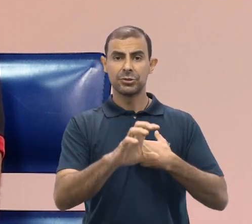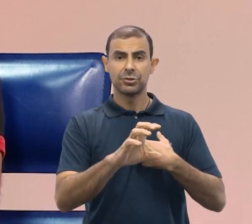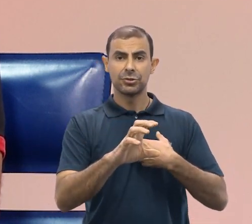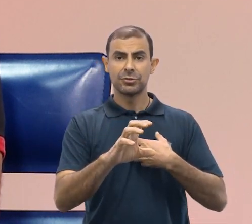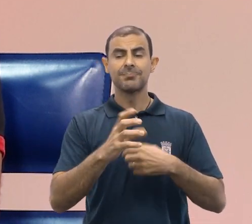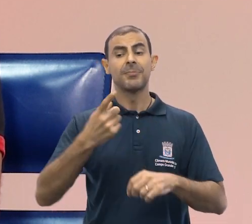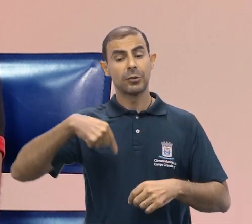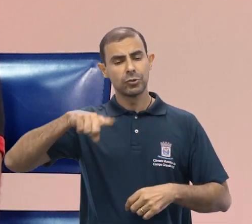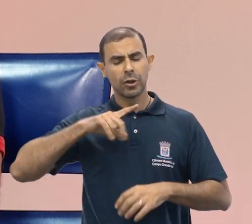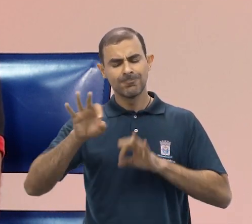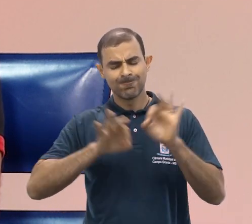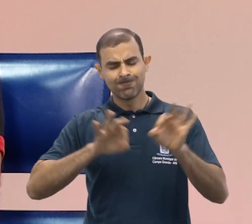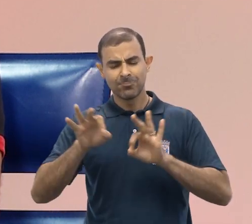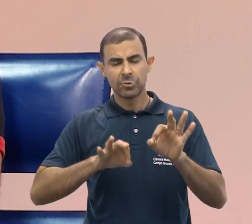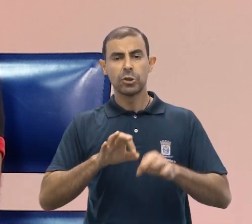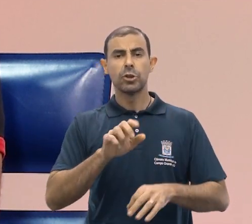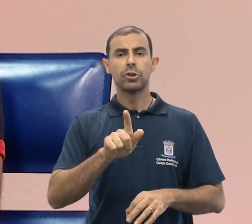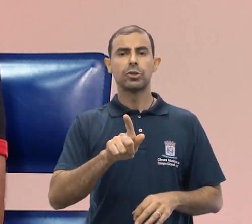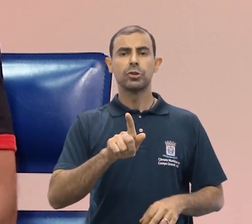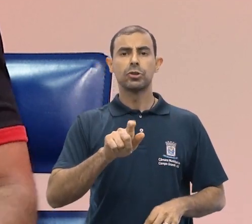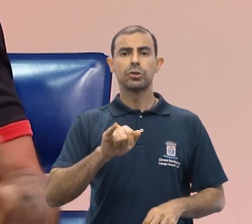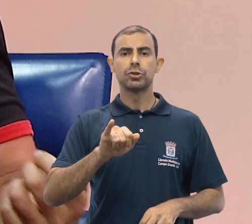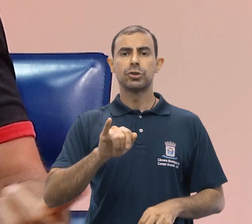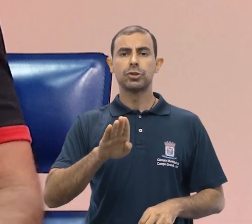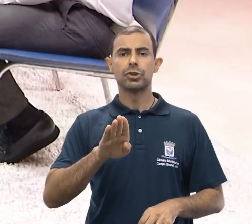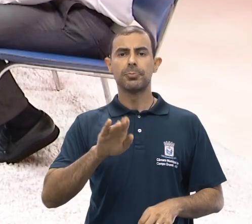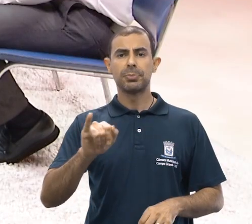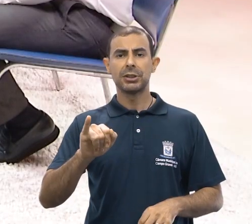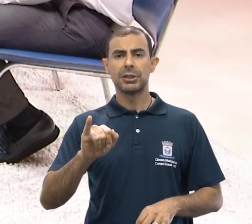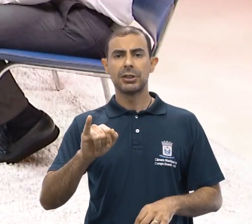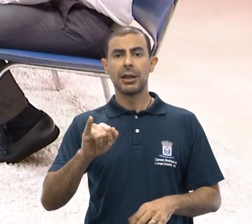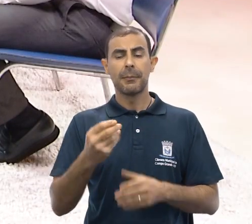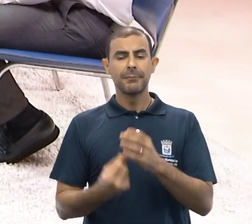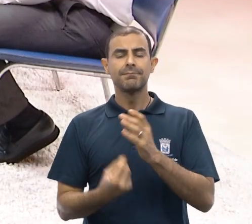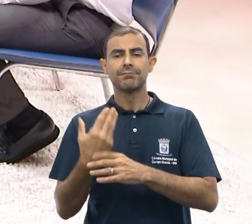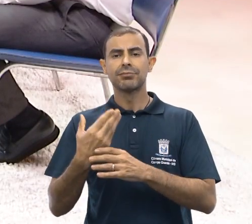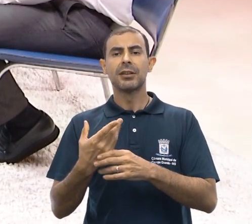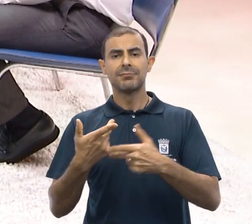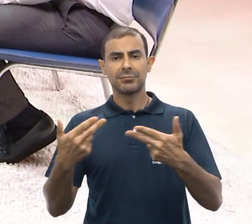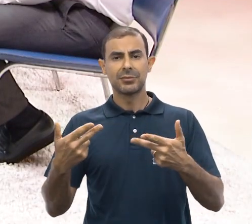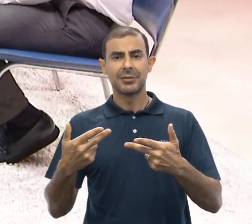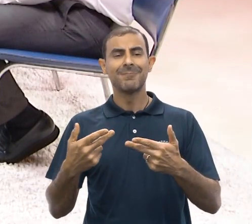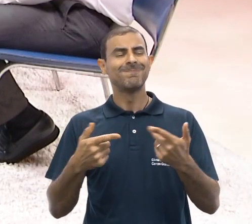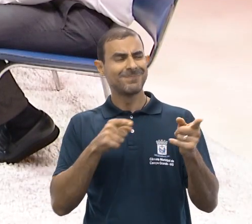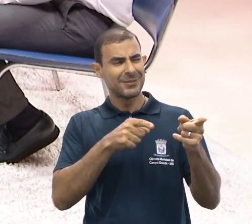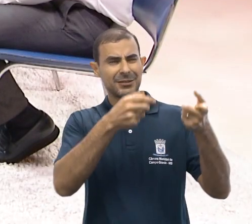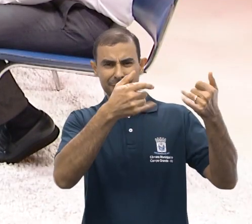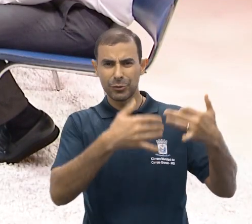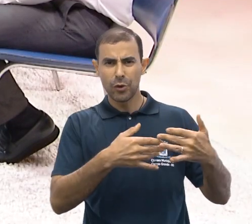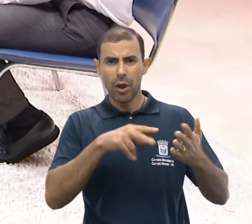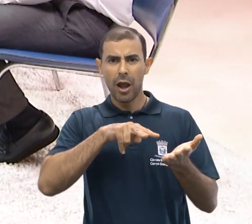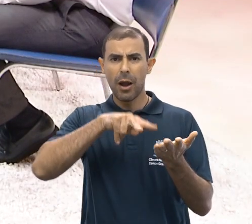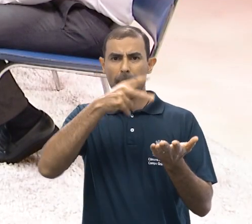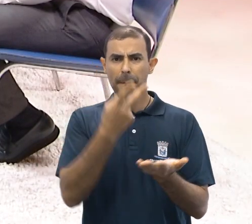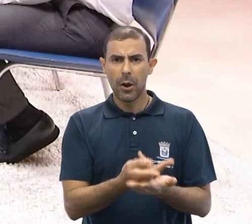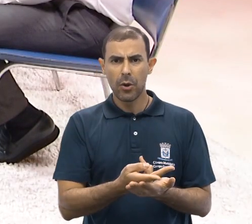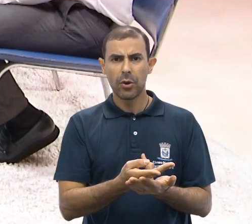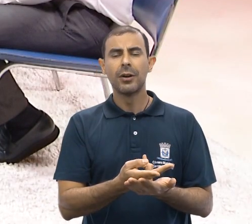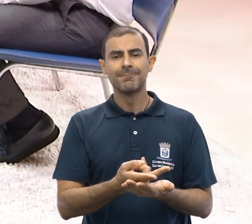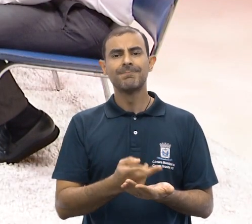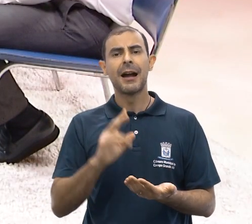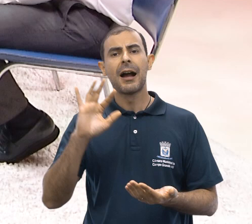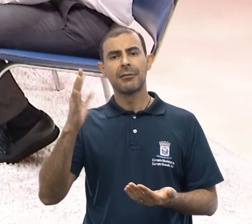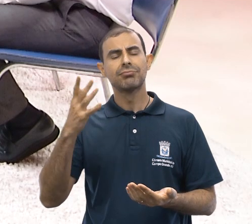sociedade entenda essa doença e a empatia. Quando você falou de queda, meu pai caiu várias vezes. O último dia que eu vi meu pai em casa,